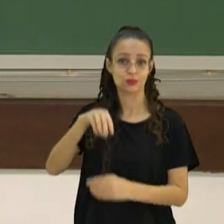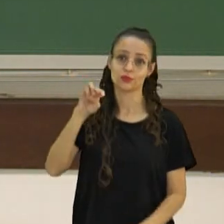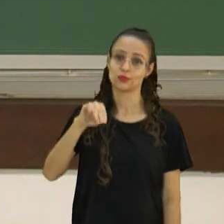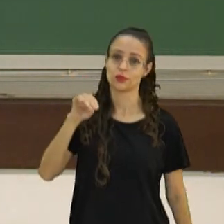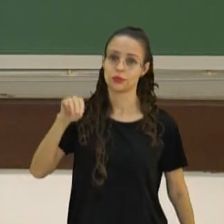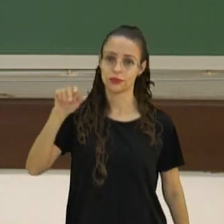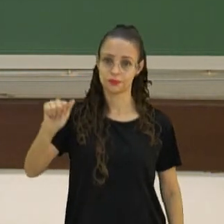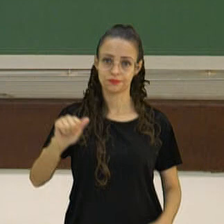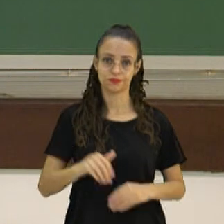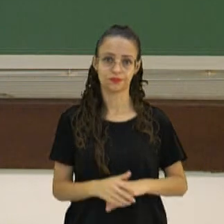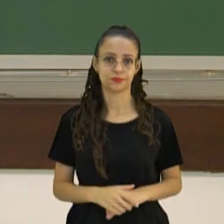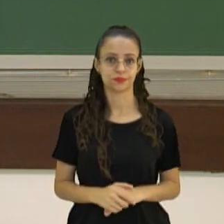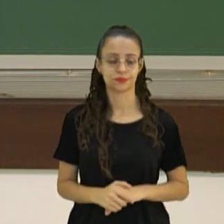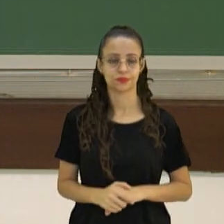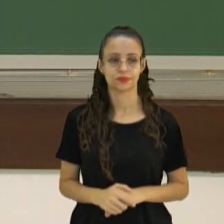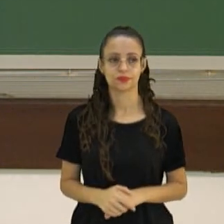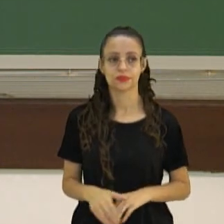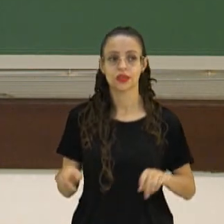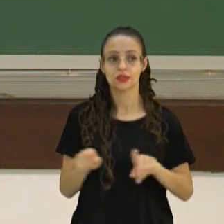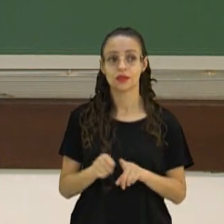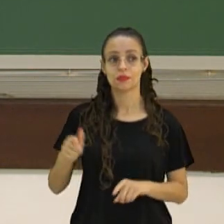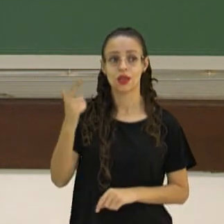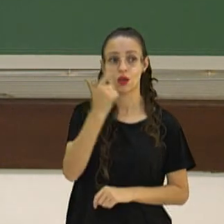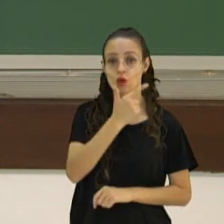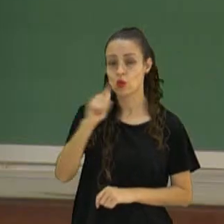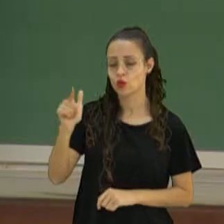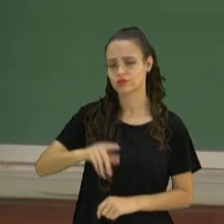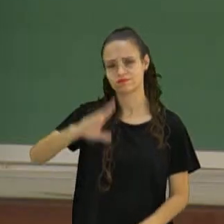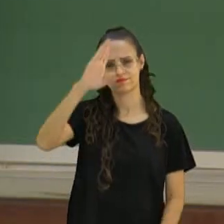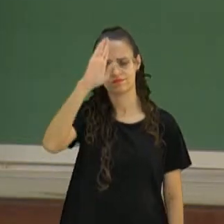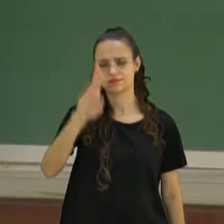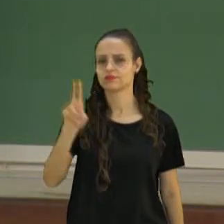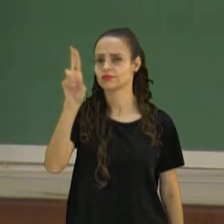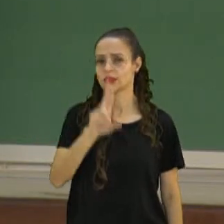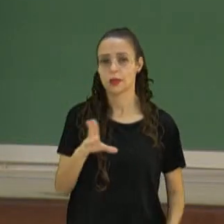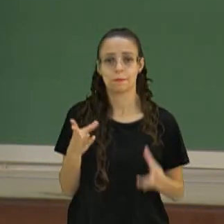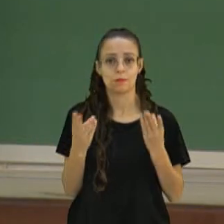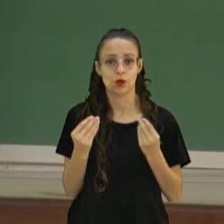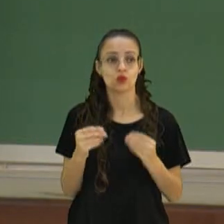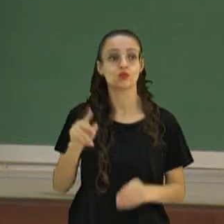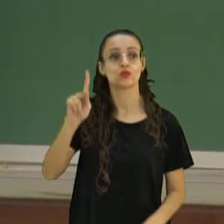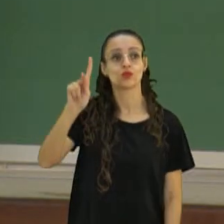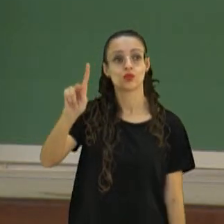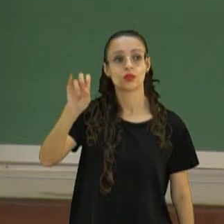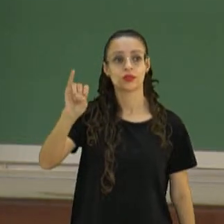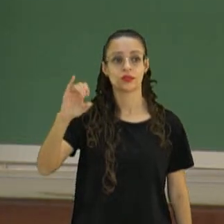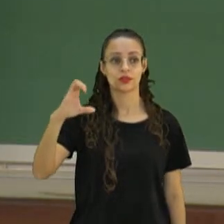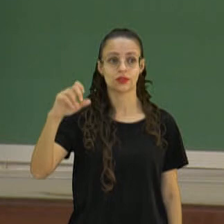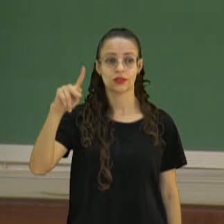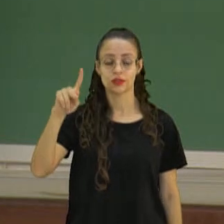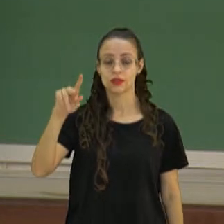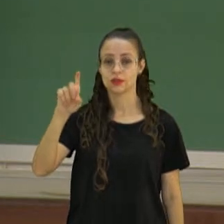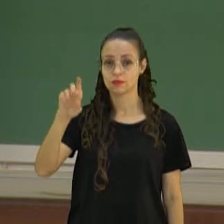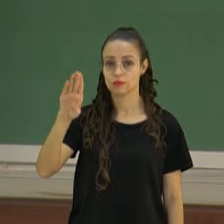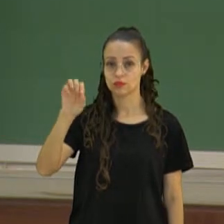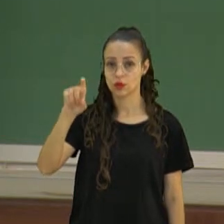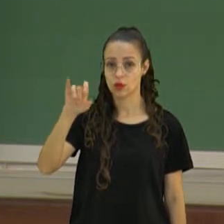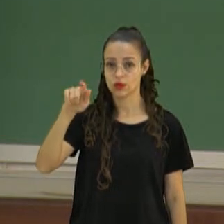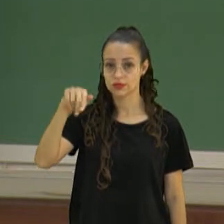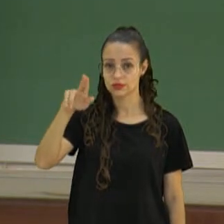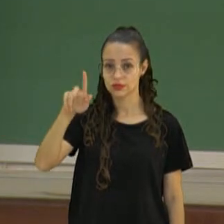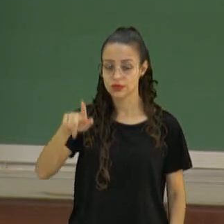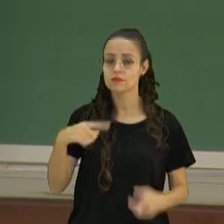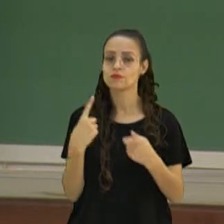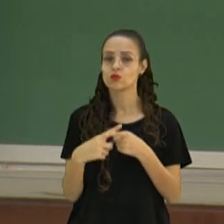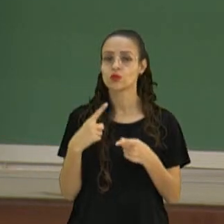MMA. Outra modalidade muito usada, principalmente dentro do MMA, né, é o kickboxing, né? Por quê? Porque ele